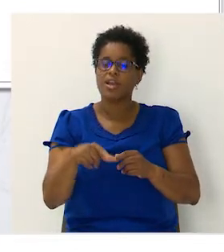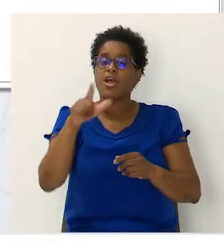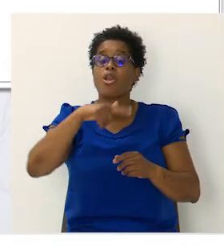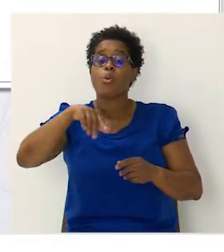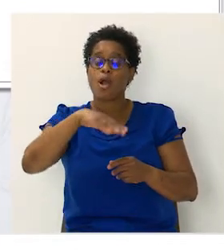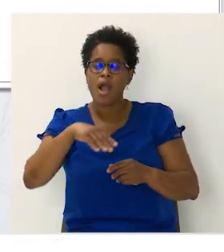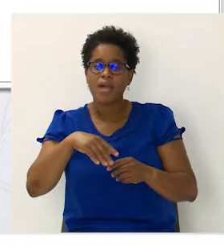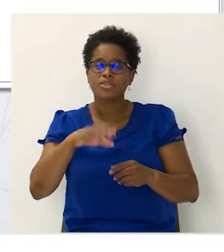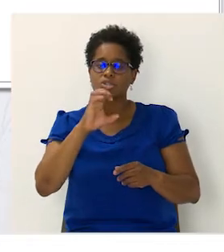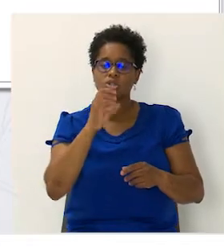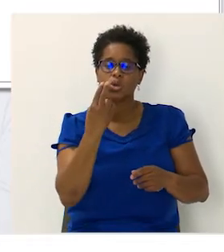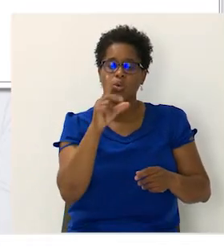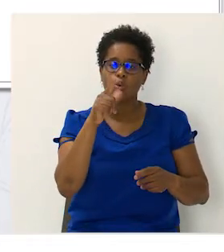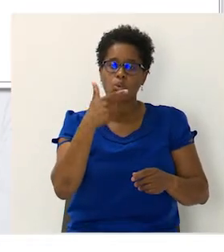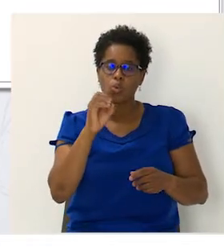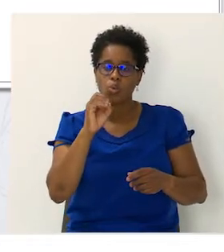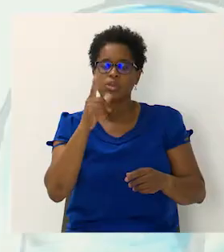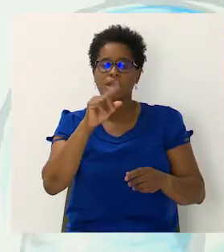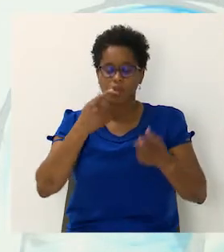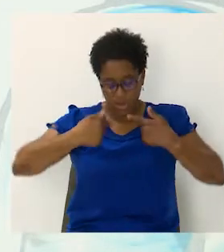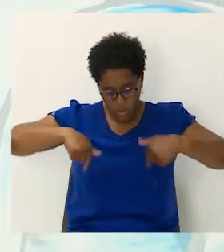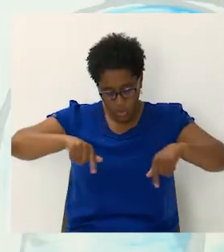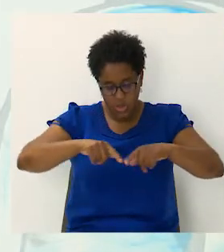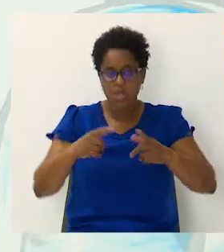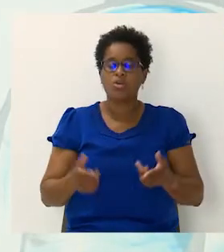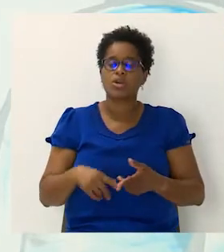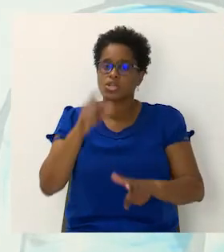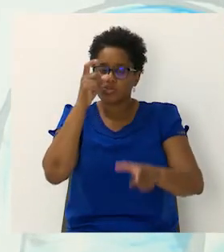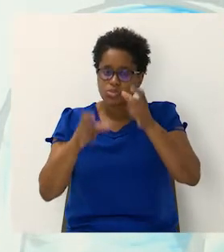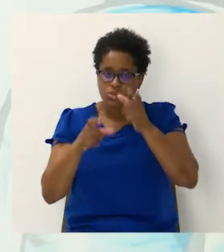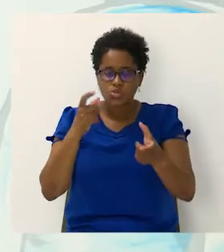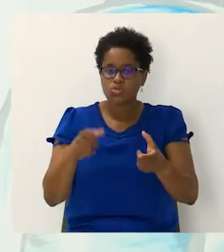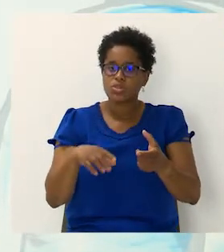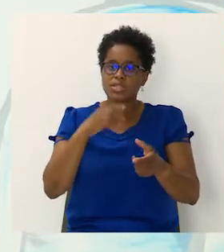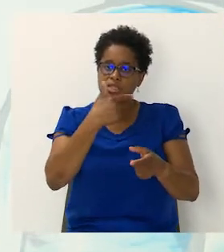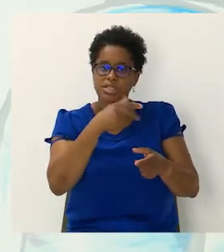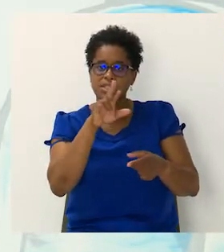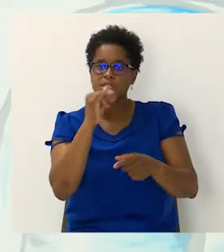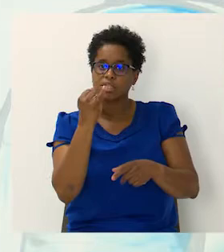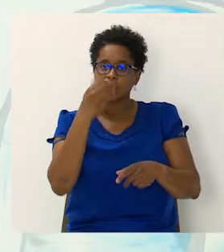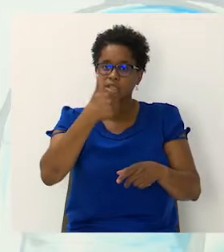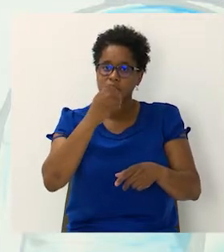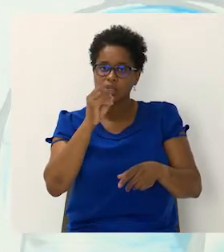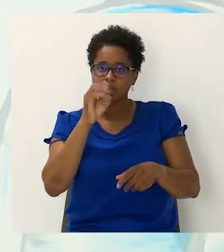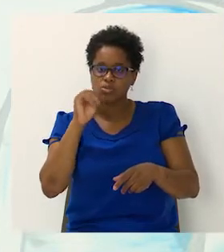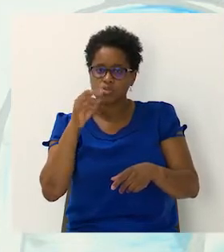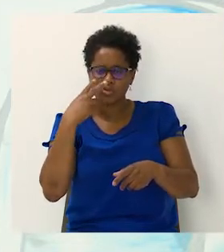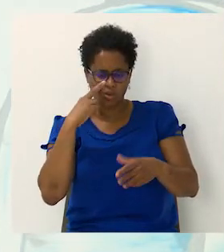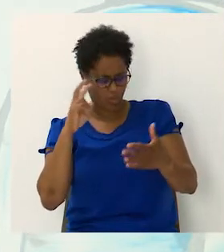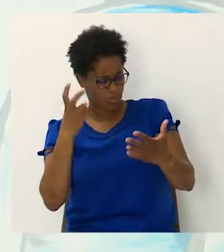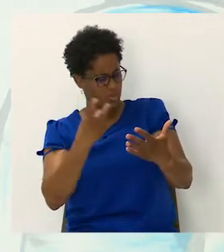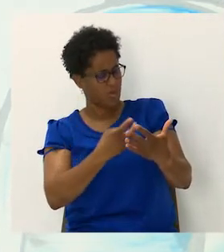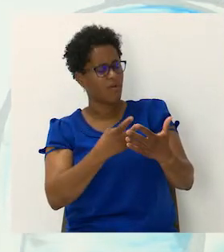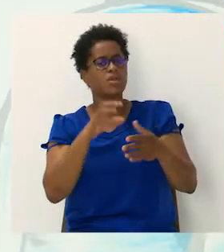Lugares de culto e de reunião entre os membros de tribos. Observando a imagem,